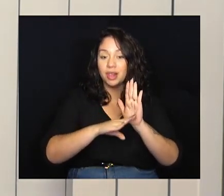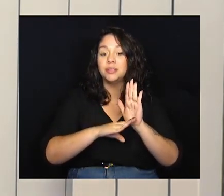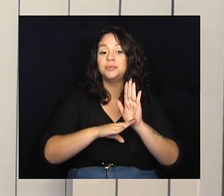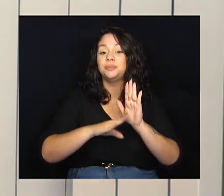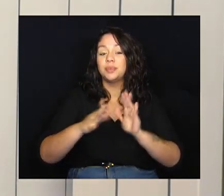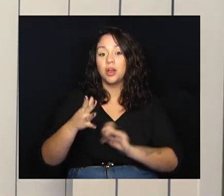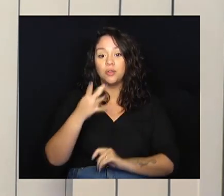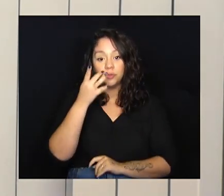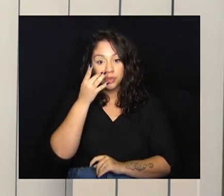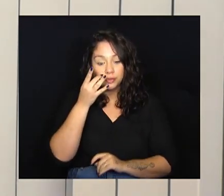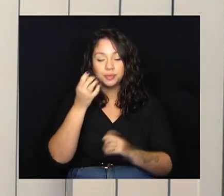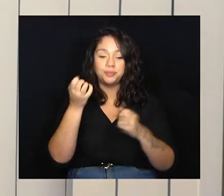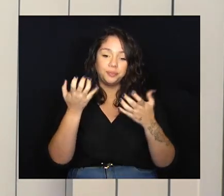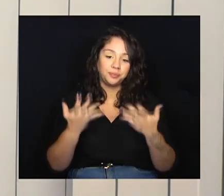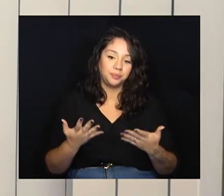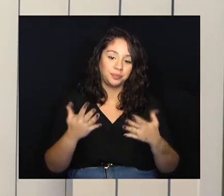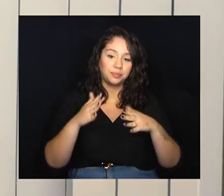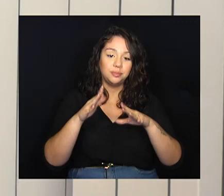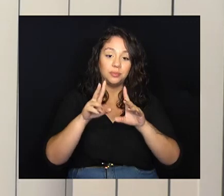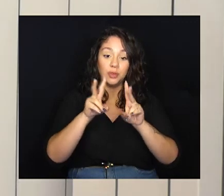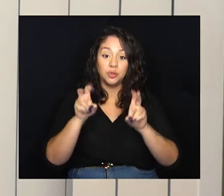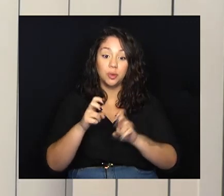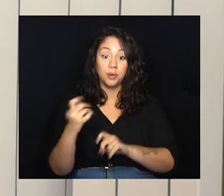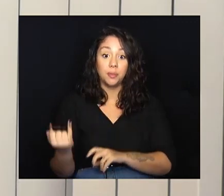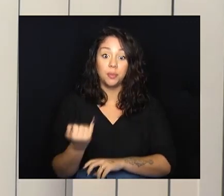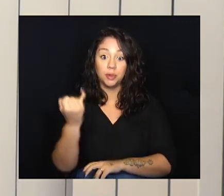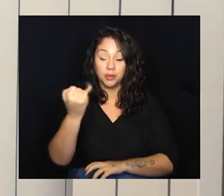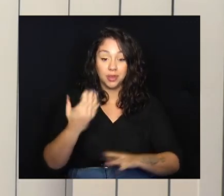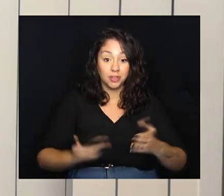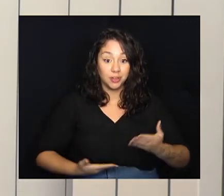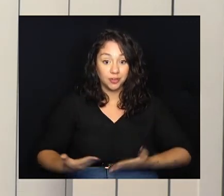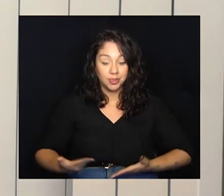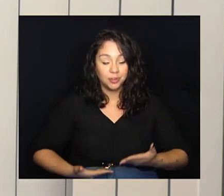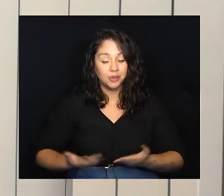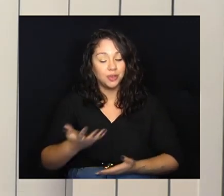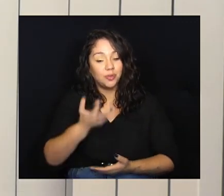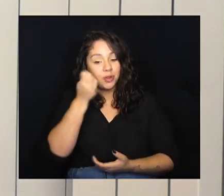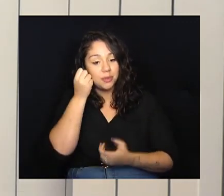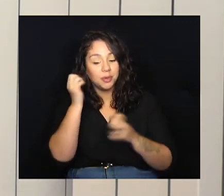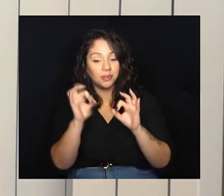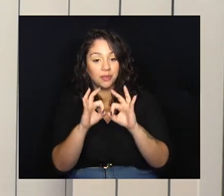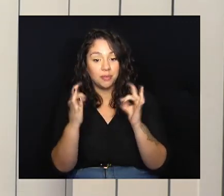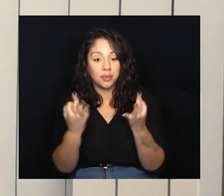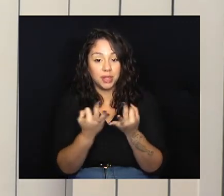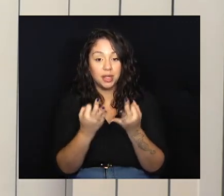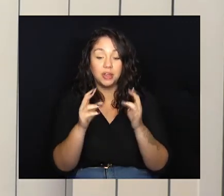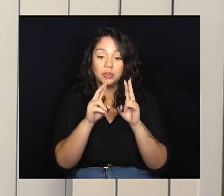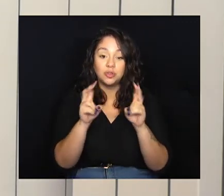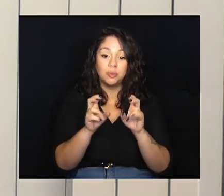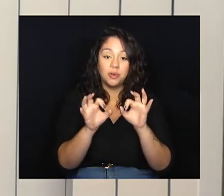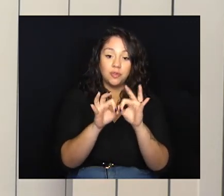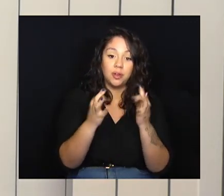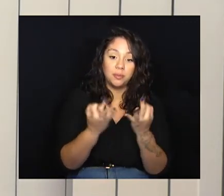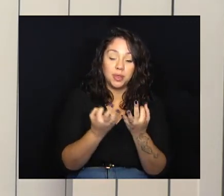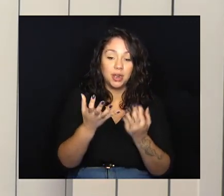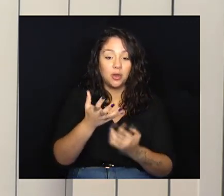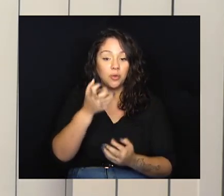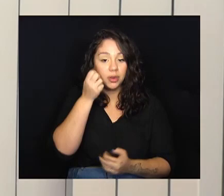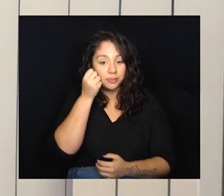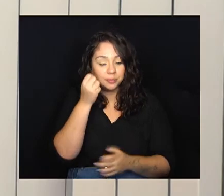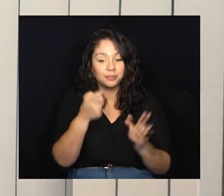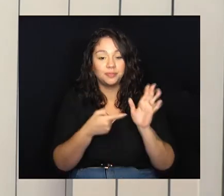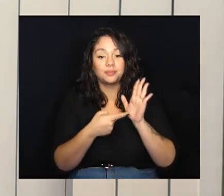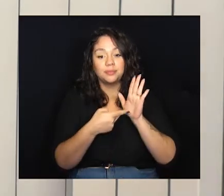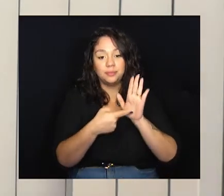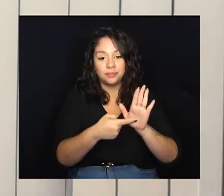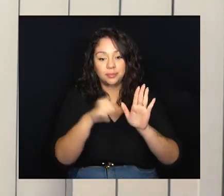falando sobre a importância do serviço de acolhimento familiar sobre a família acolhedora apresentação